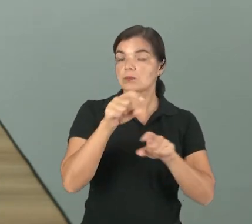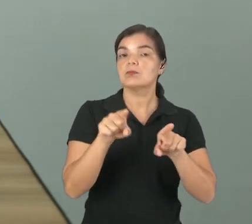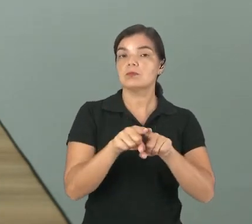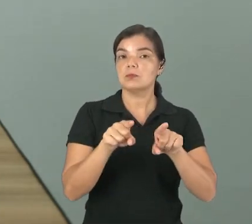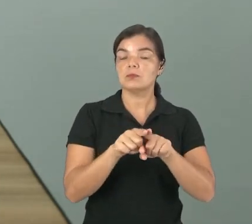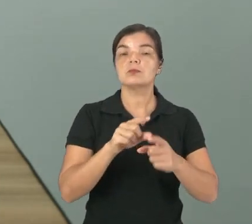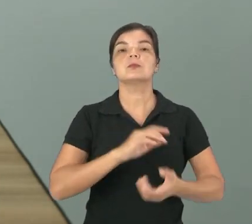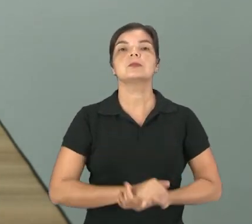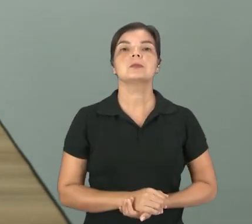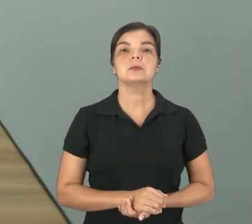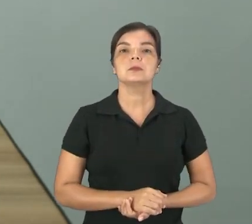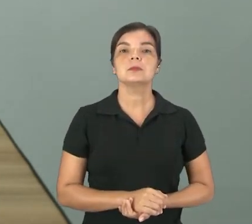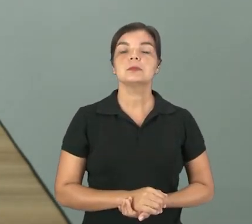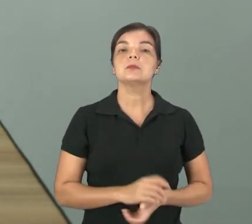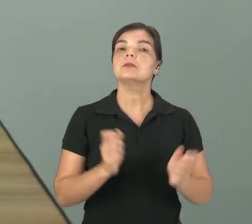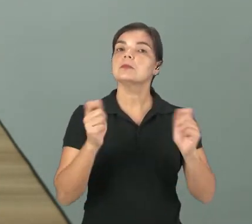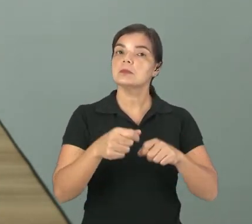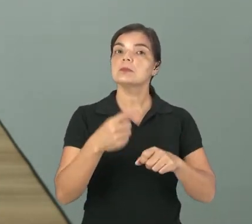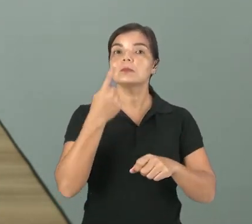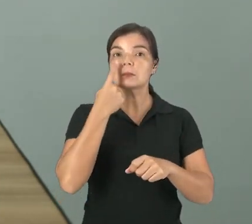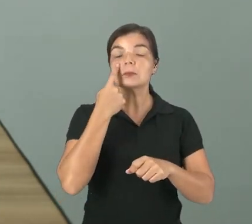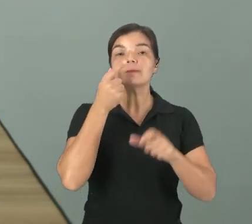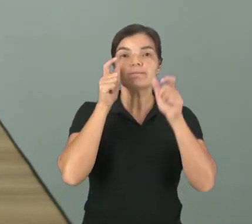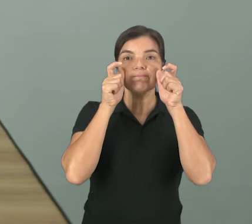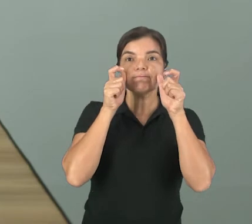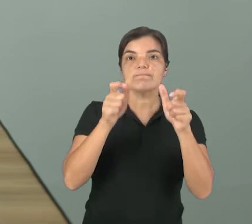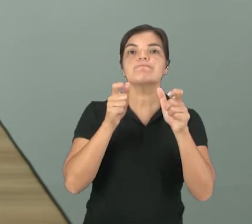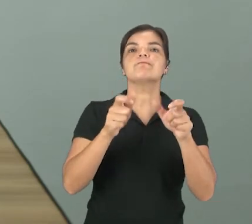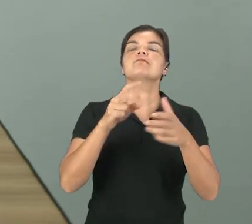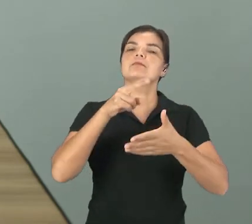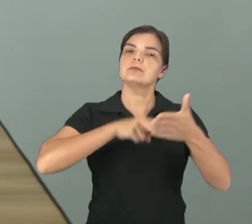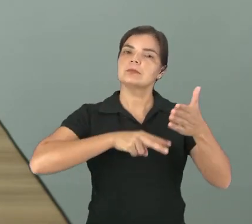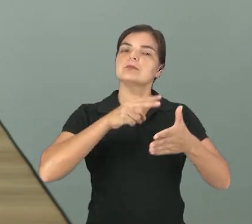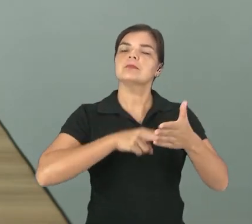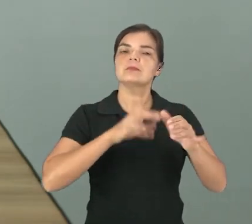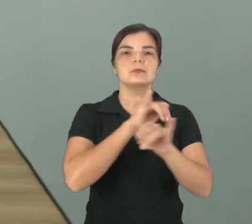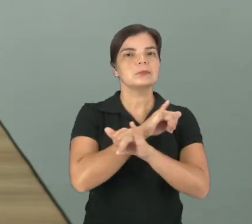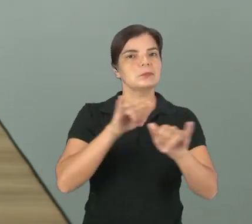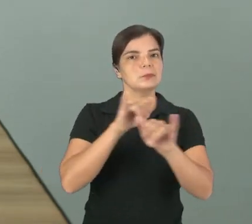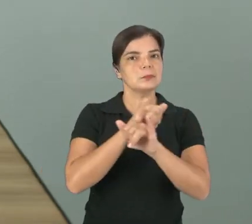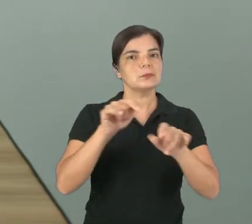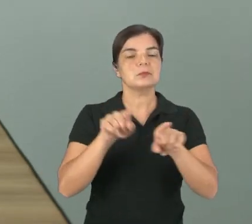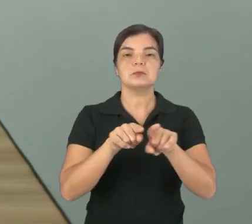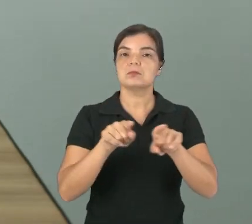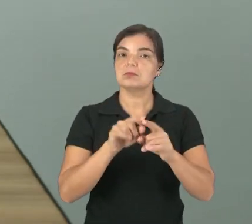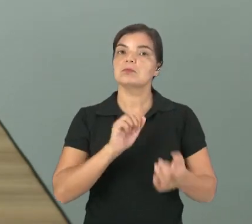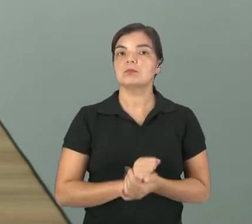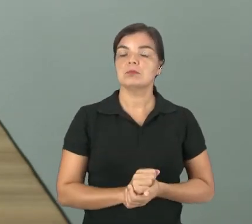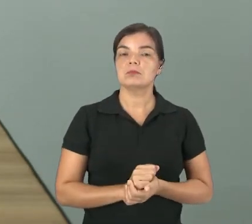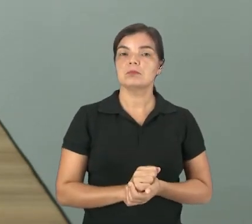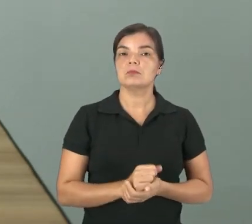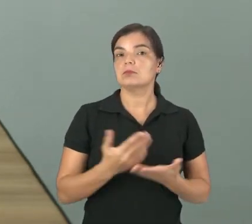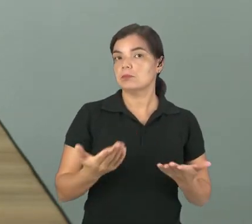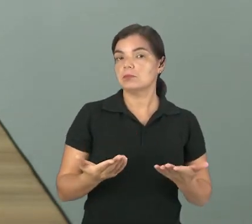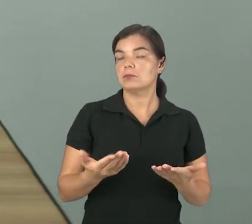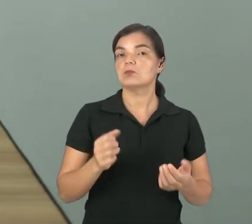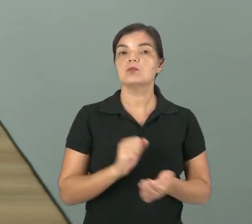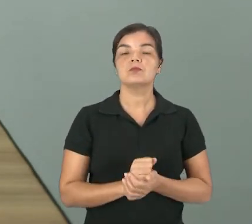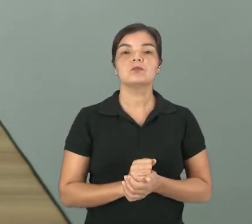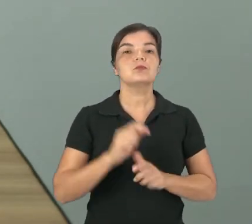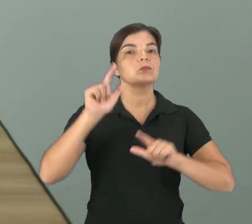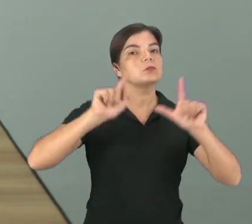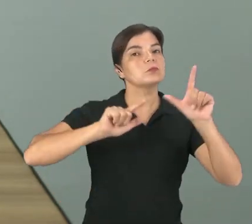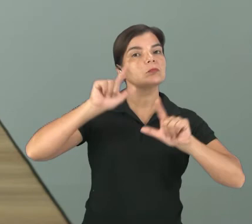sendo chamativas, para que te chame a atenção mesmo a leitura daquela propaganda. Seja ela numa passagem